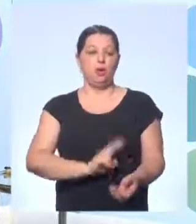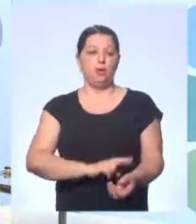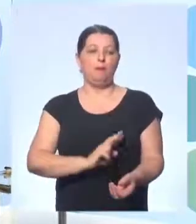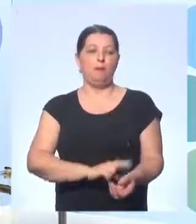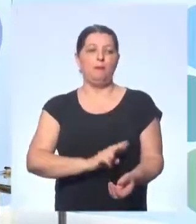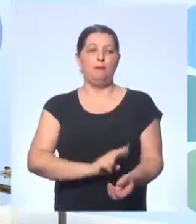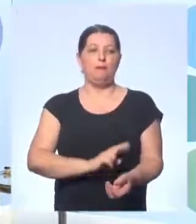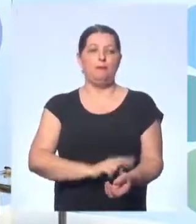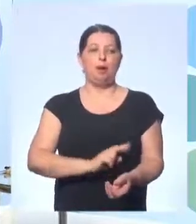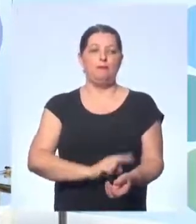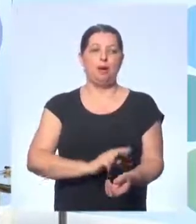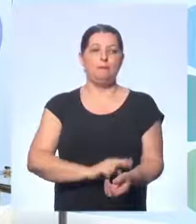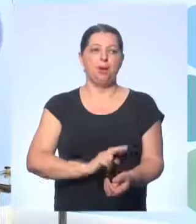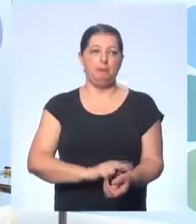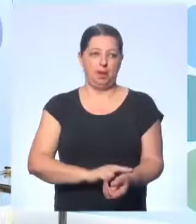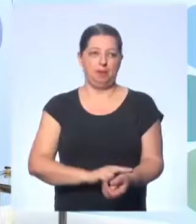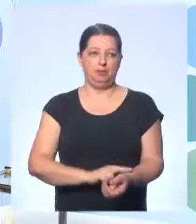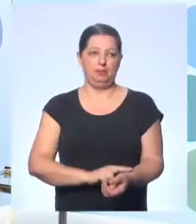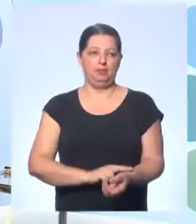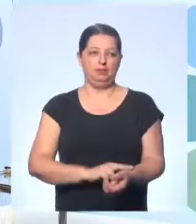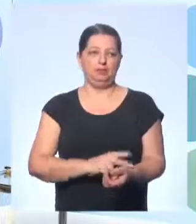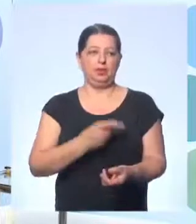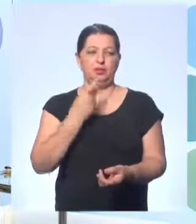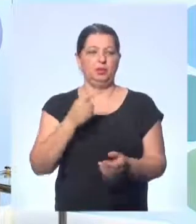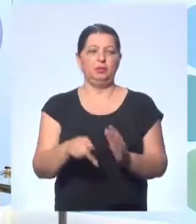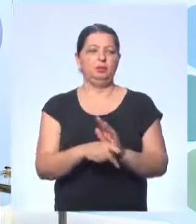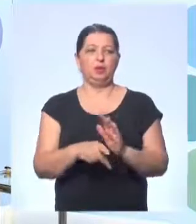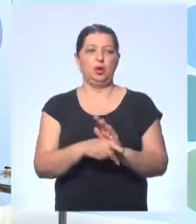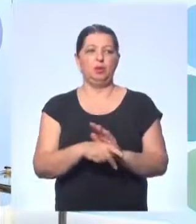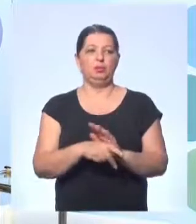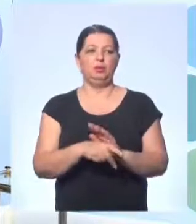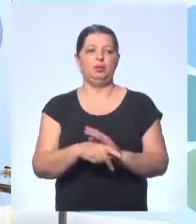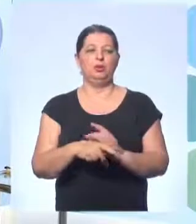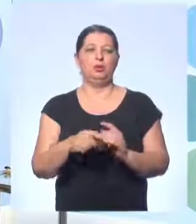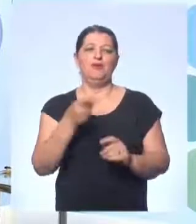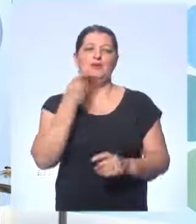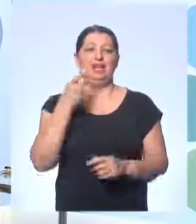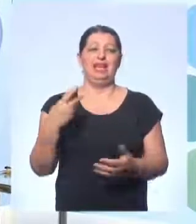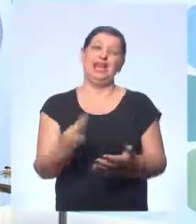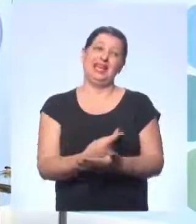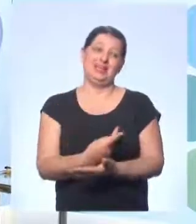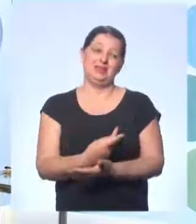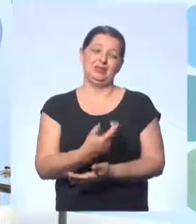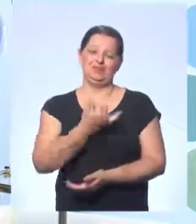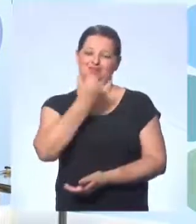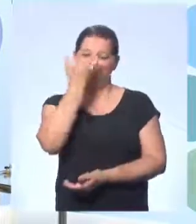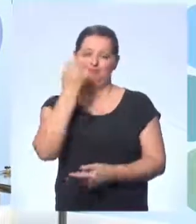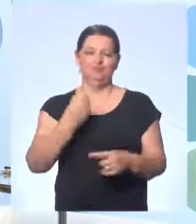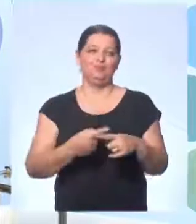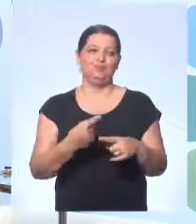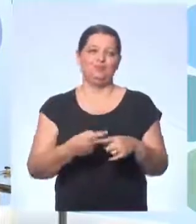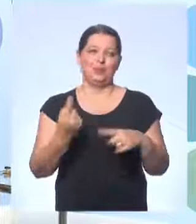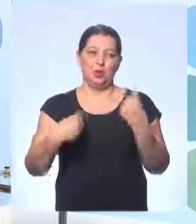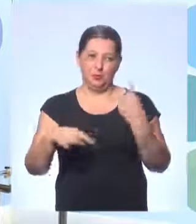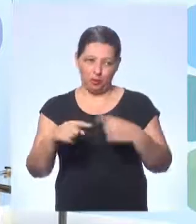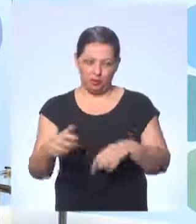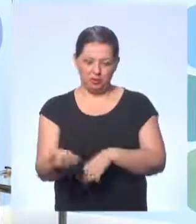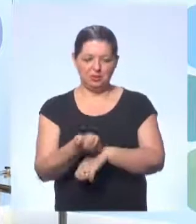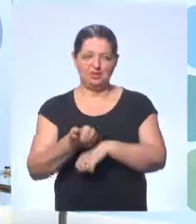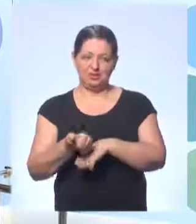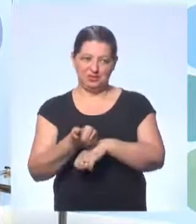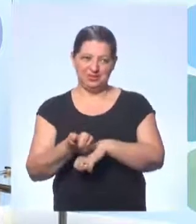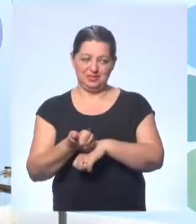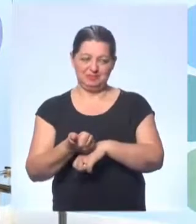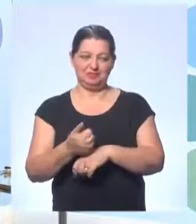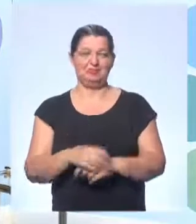se mantém, não um ritmo, eu falei até errado, eu cometi um pecado para os músicos, né? Eu vou ser bem fiel ao que os